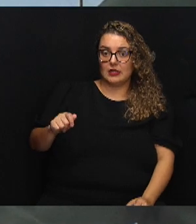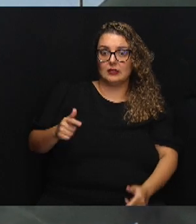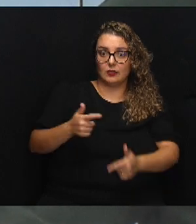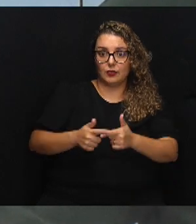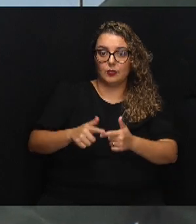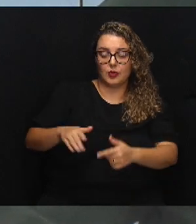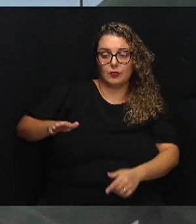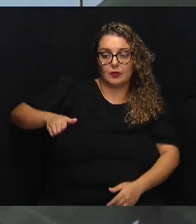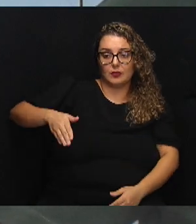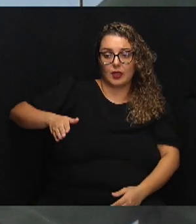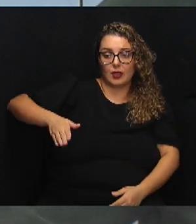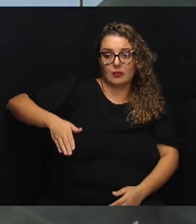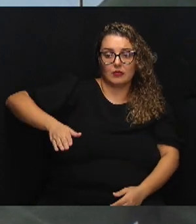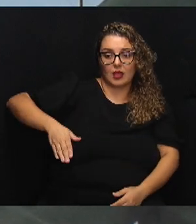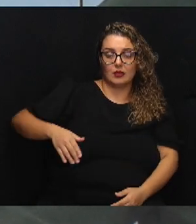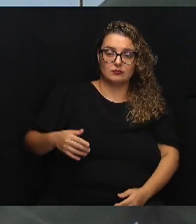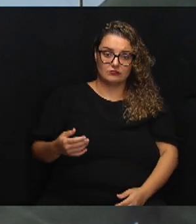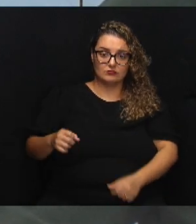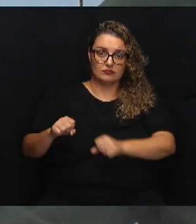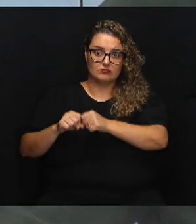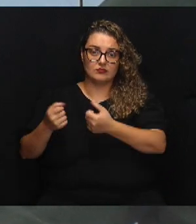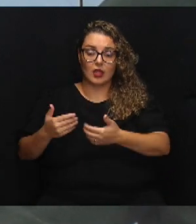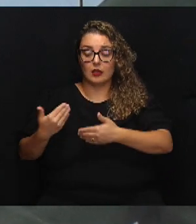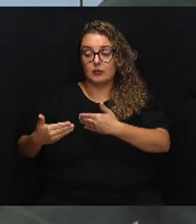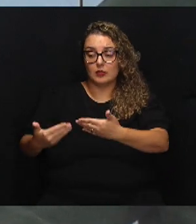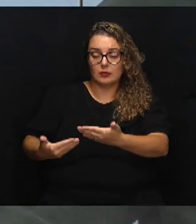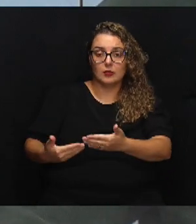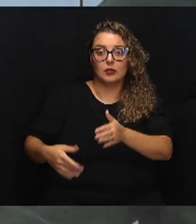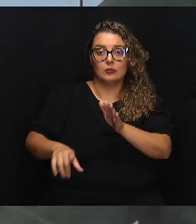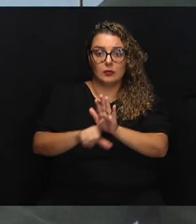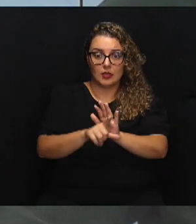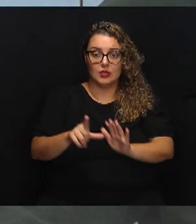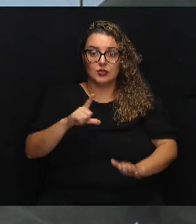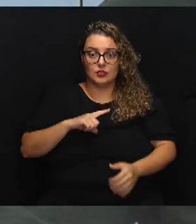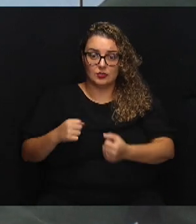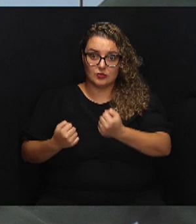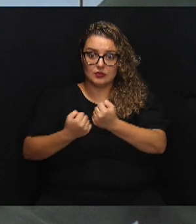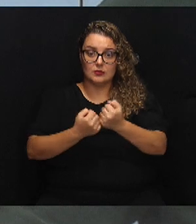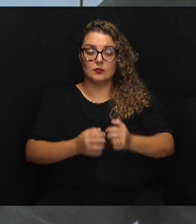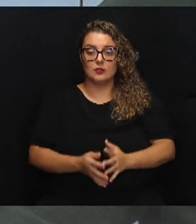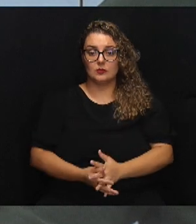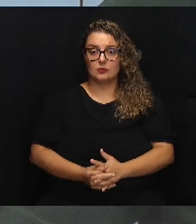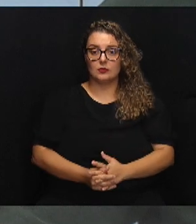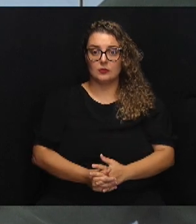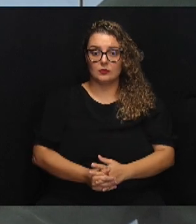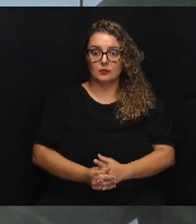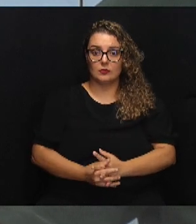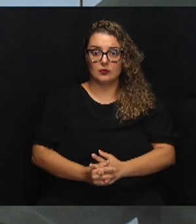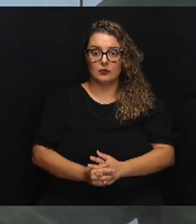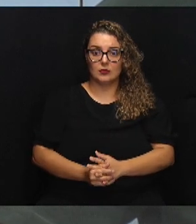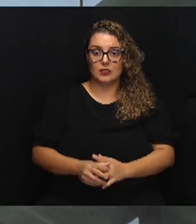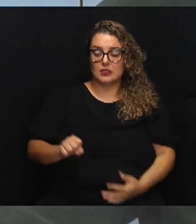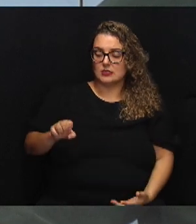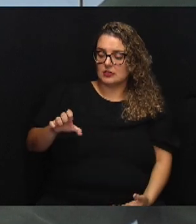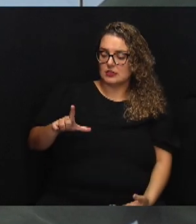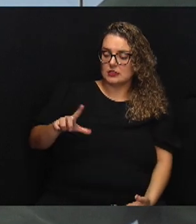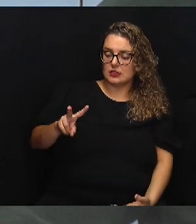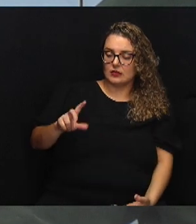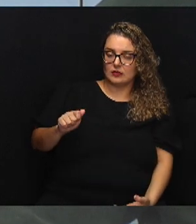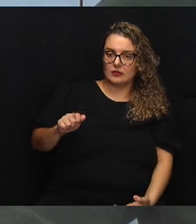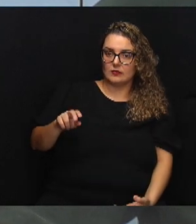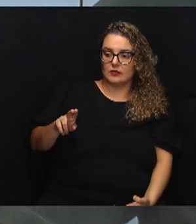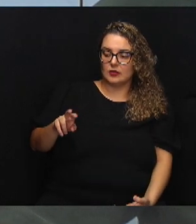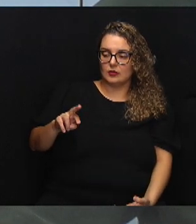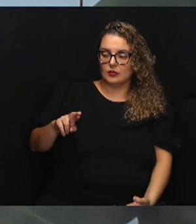fomos lá, arregaçamos, fizemos tudo trâmite legal. Inclusive tivemos o apoio do Selva Urbana, que tem um conhecimento